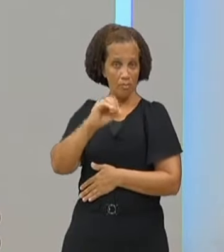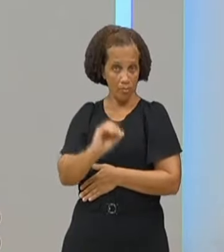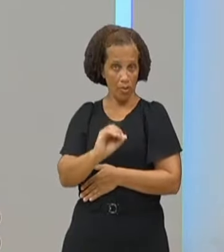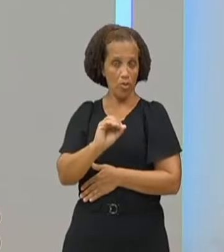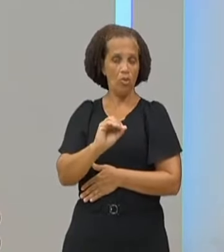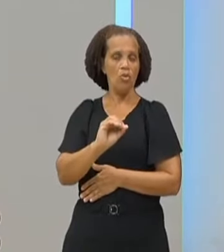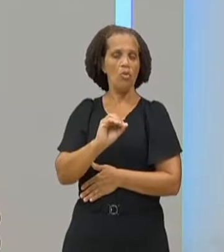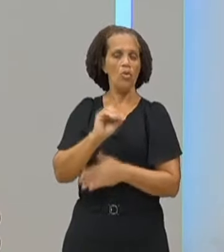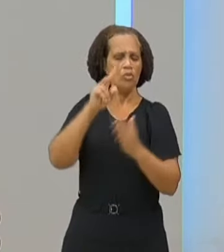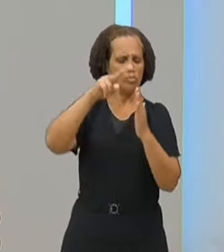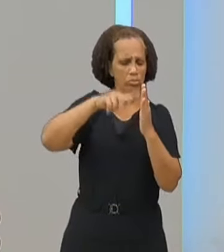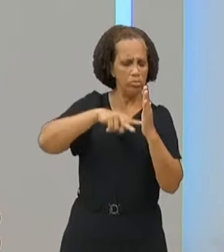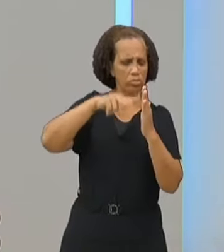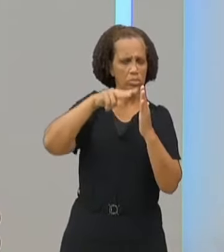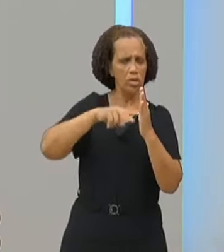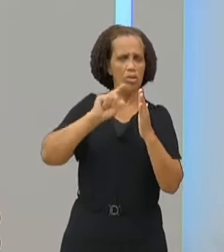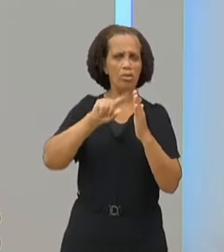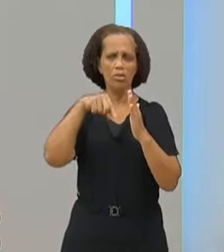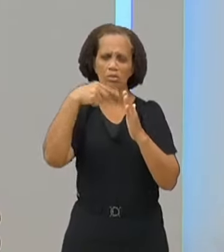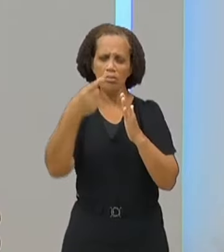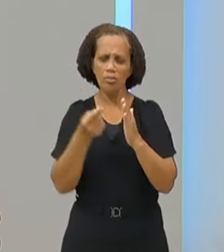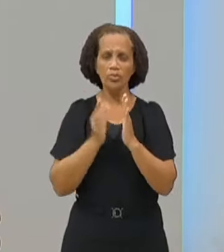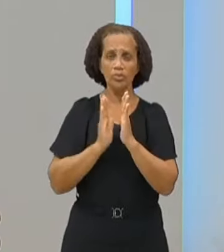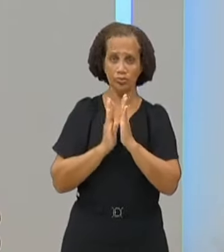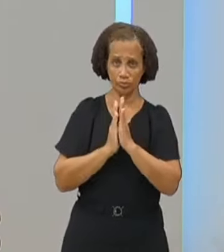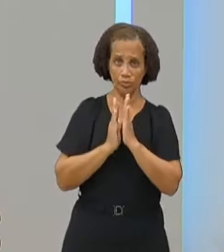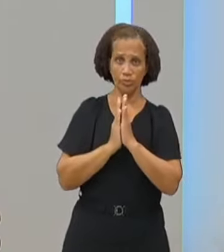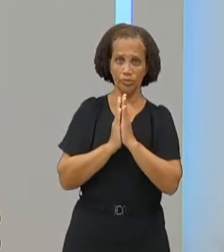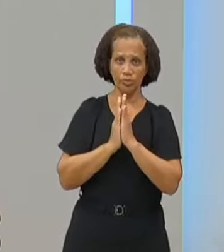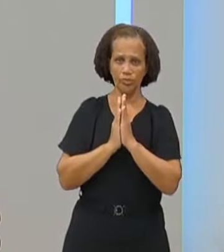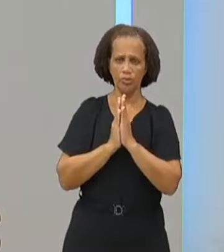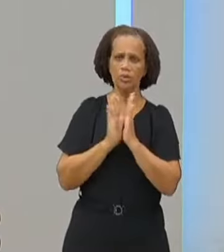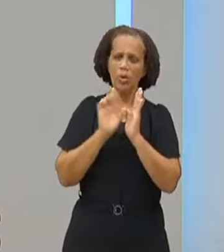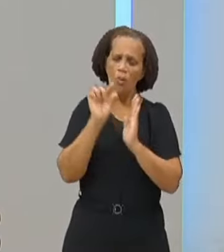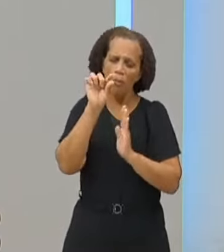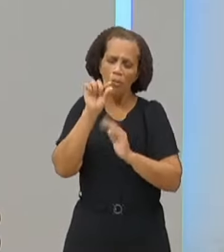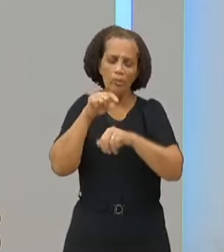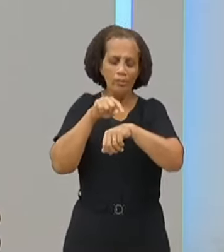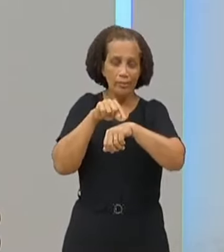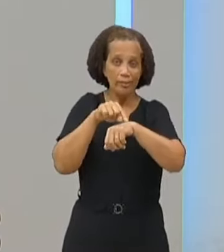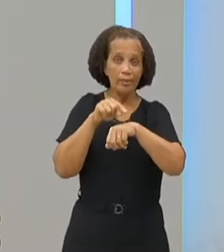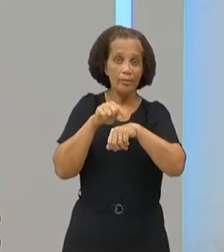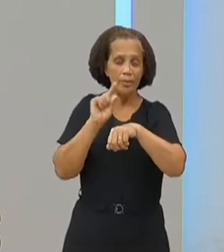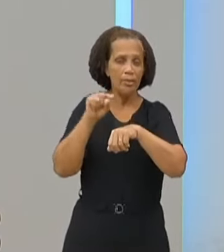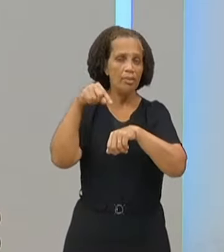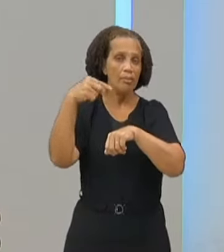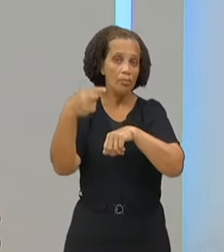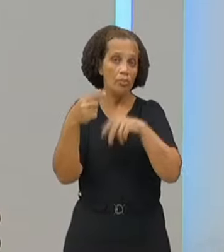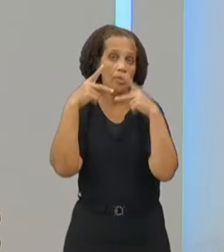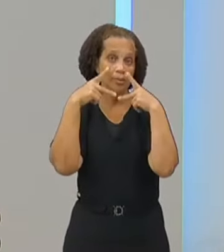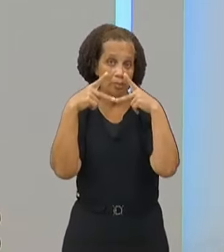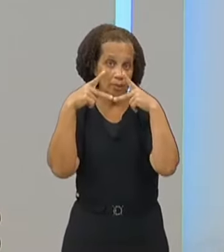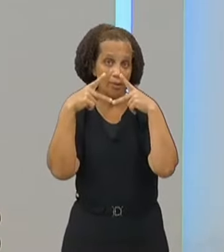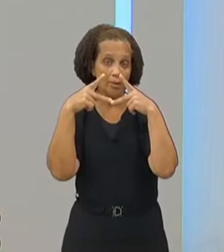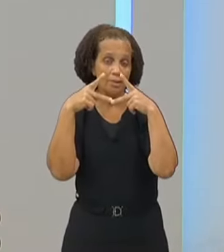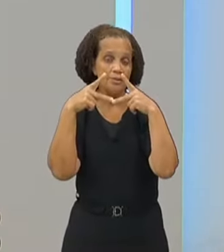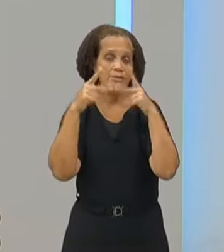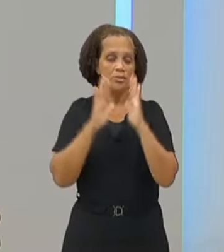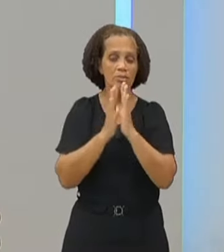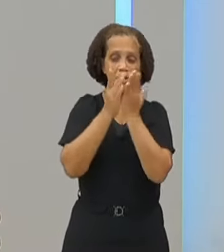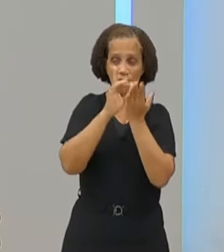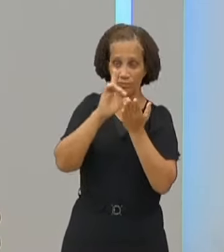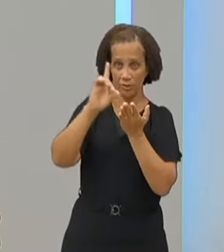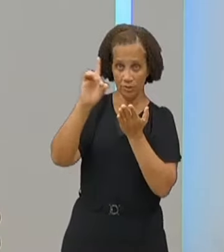de joelhos na presença do Senhor. E daqui a pouquinho, após a ministração da palavra, que vamos